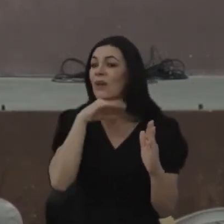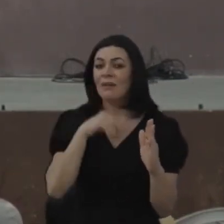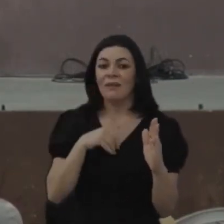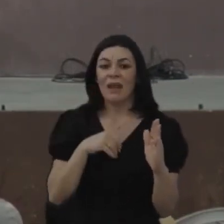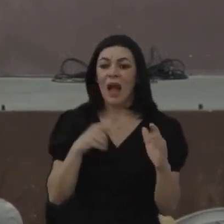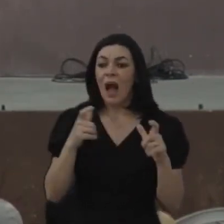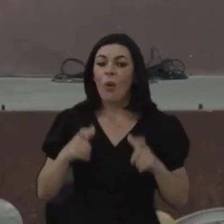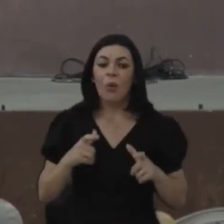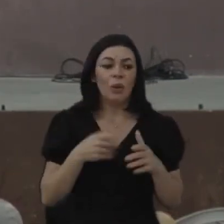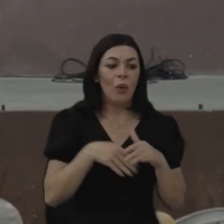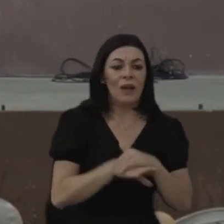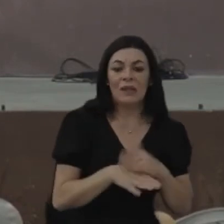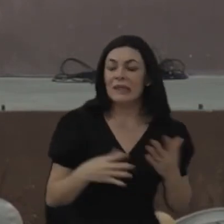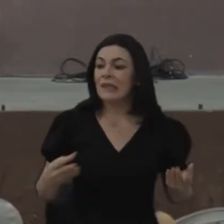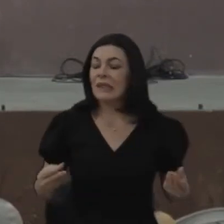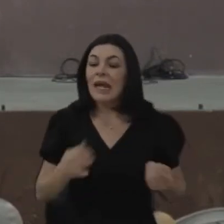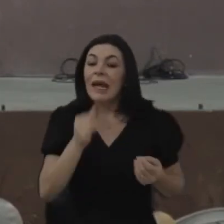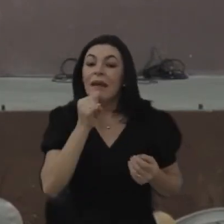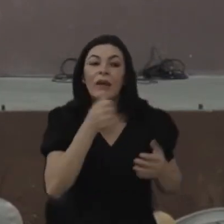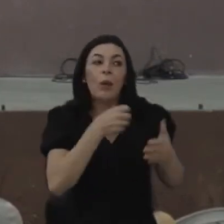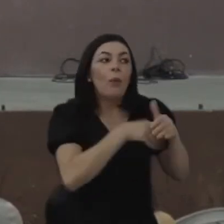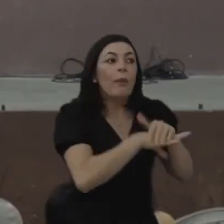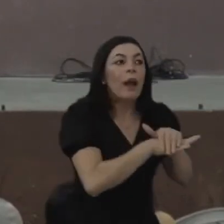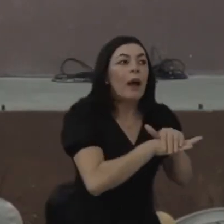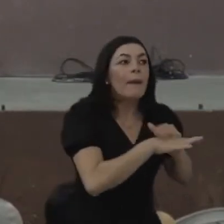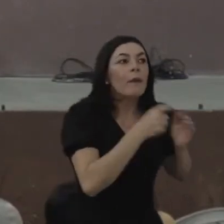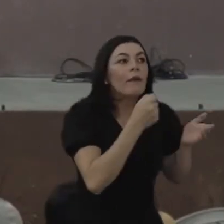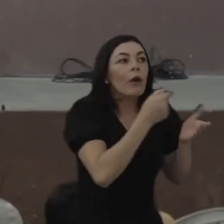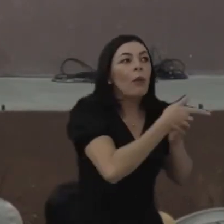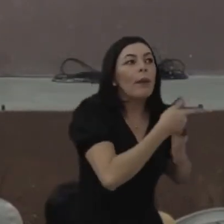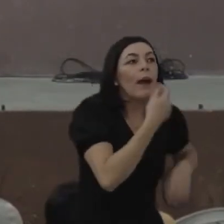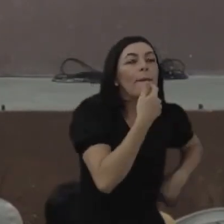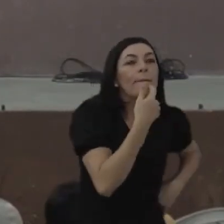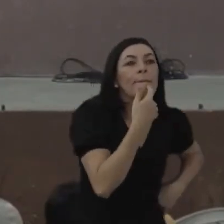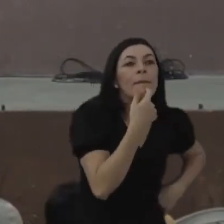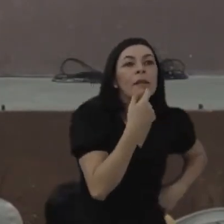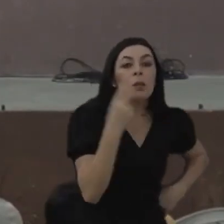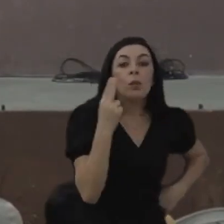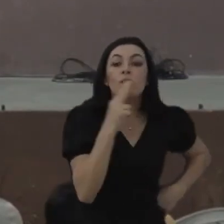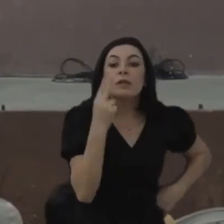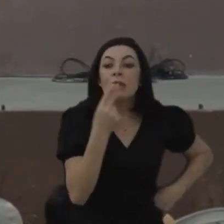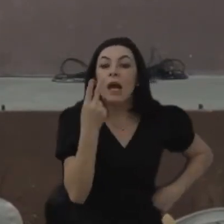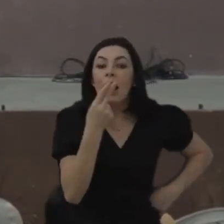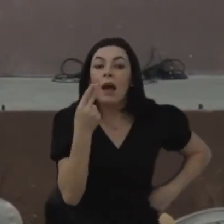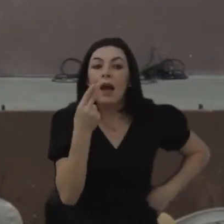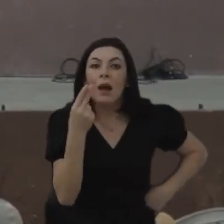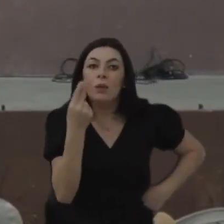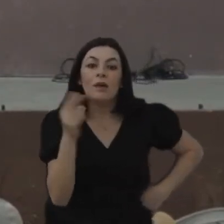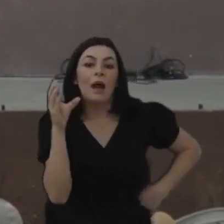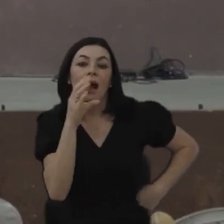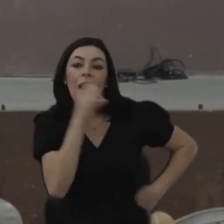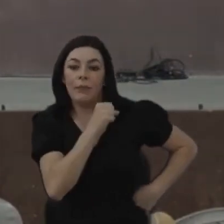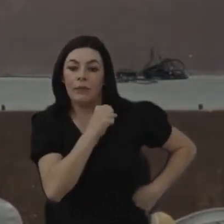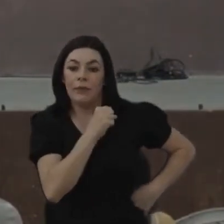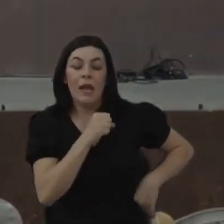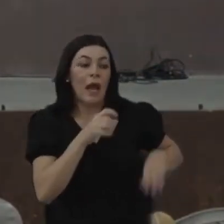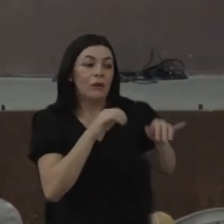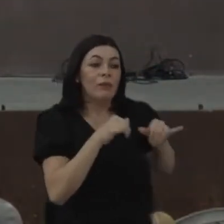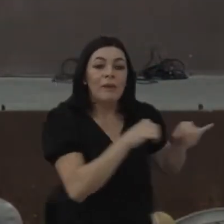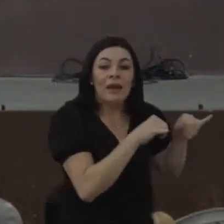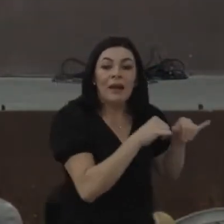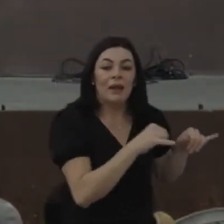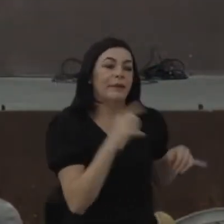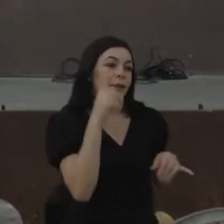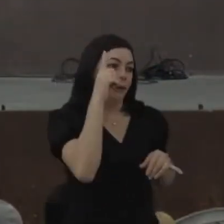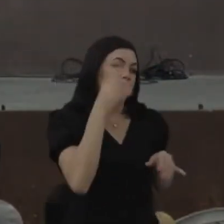põe o alimento. Se você for comprar alguma coisa, você tem que comprar alguma coisa para usar. E o supermercado começa a ser uma parte da sua geladeira,